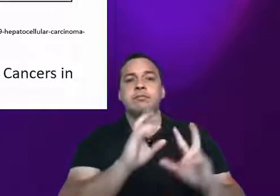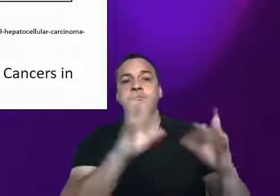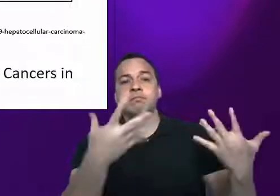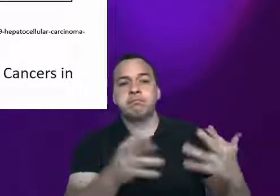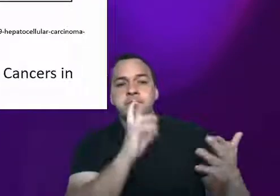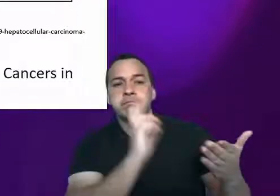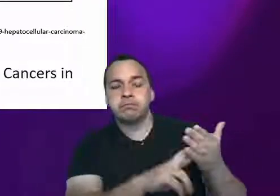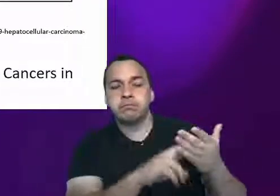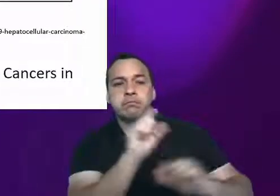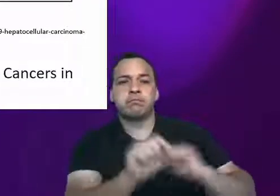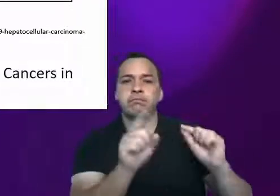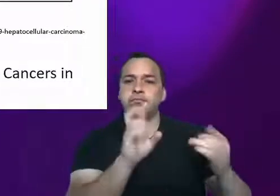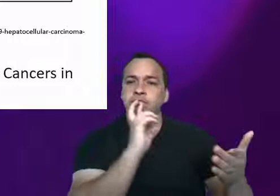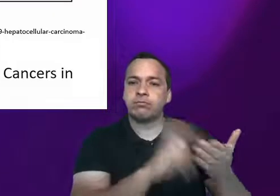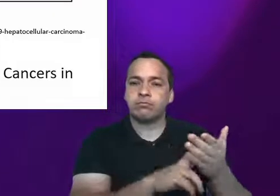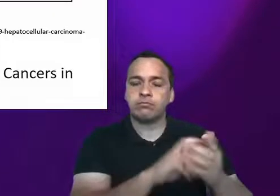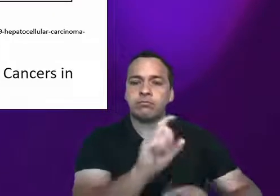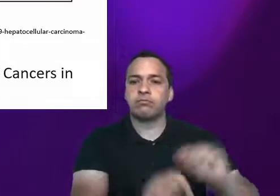eles passam por